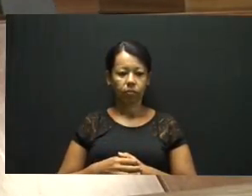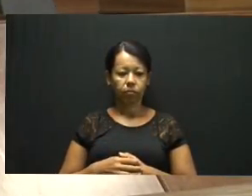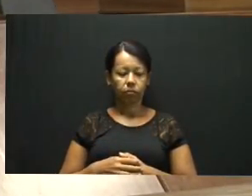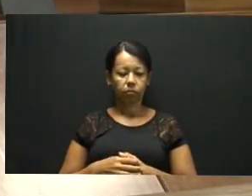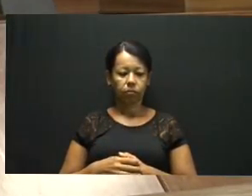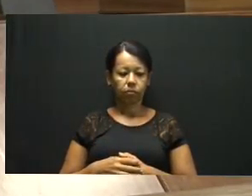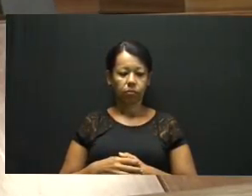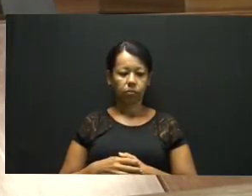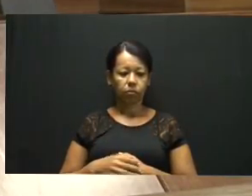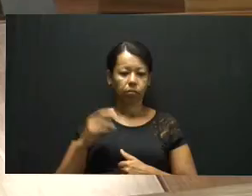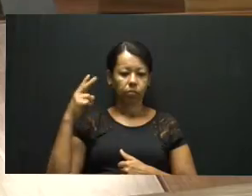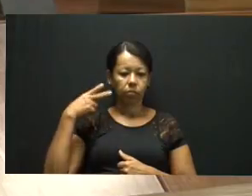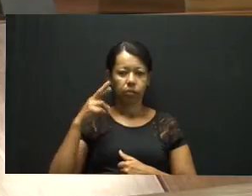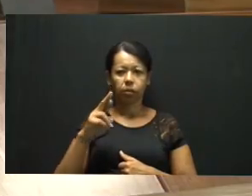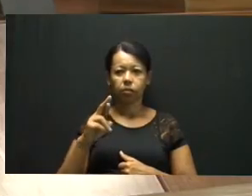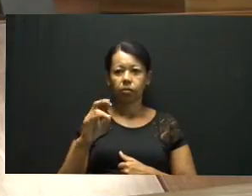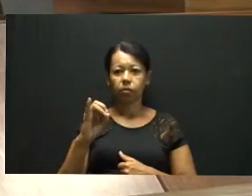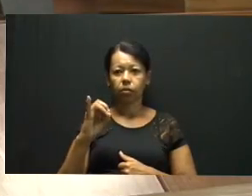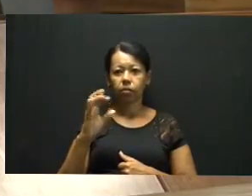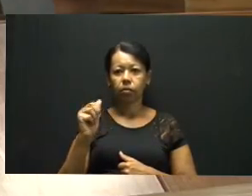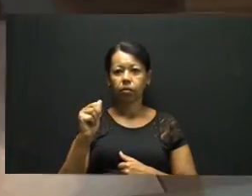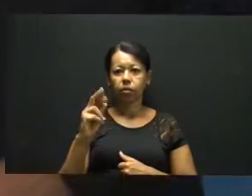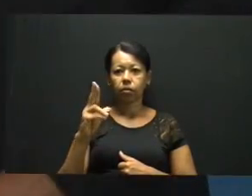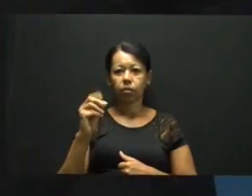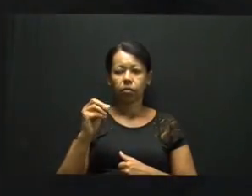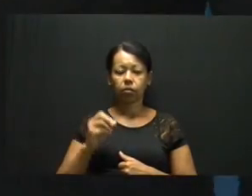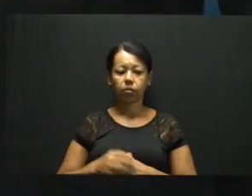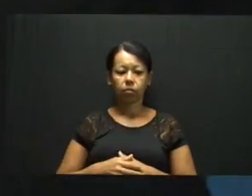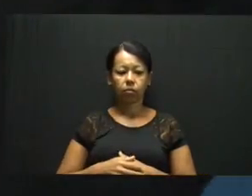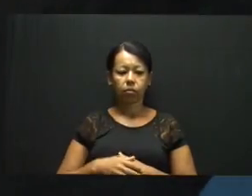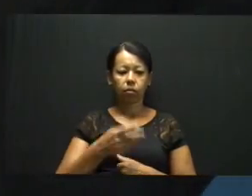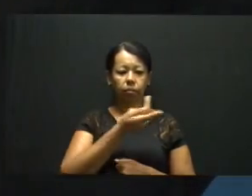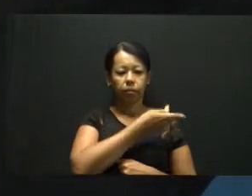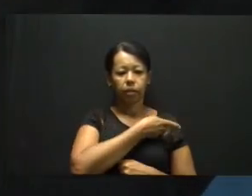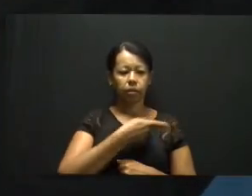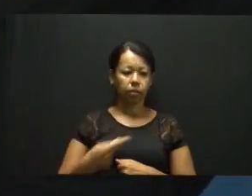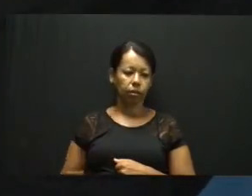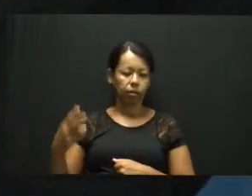Com a palavra, vereador Ricardo Queixão. Senhor presidente, nobres pares,